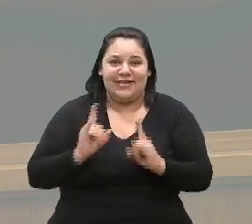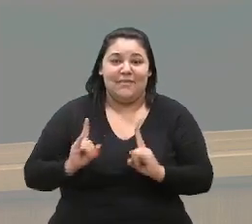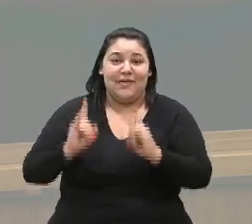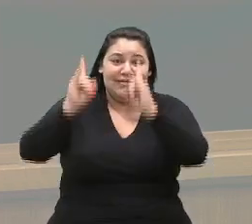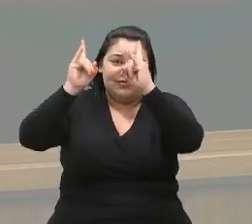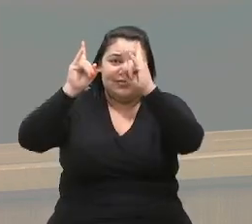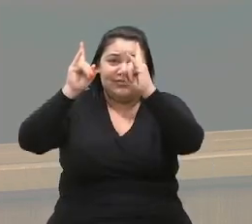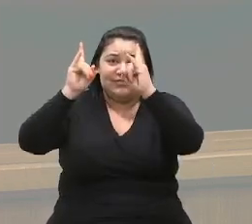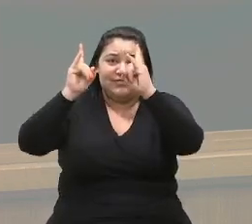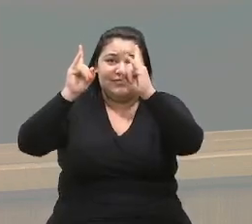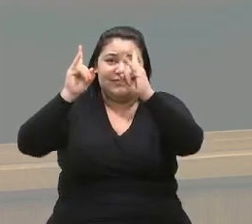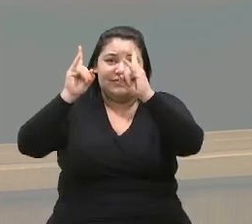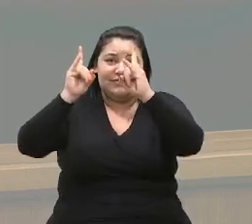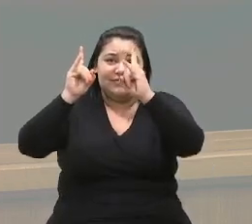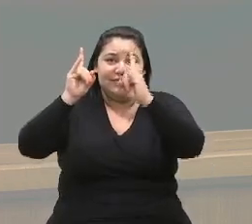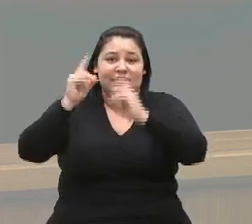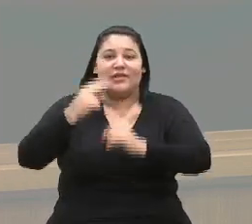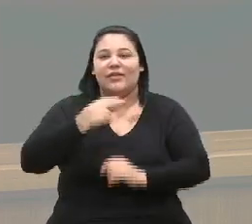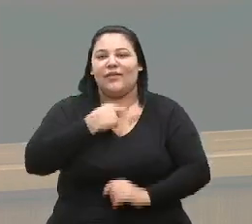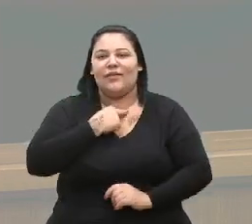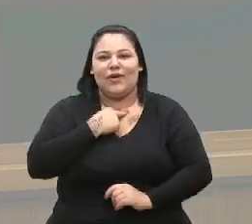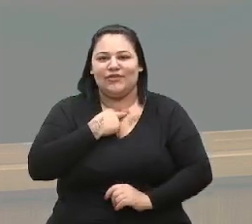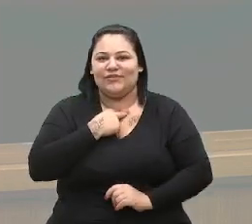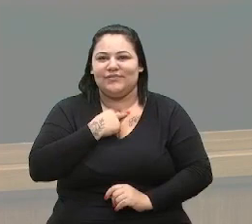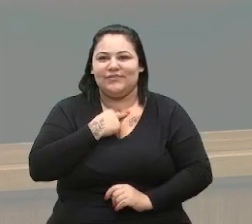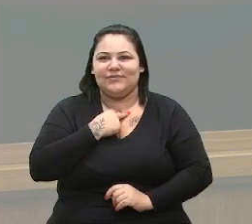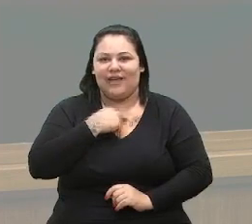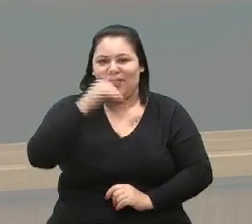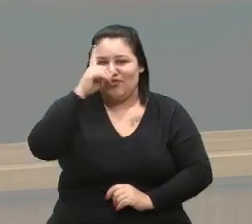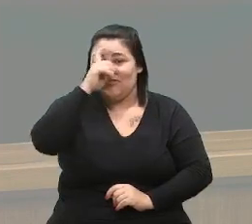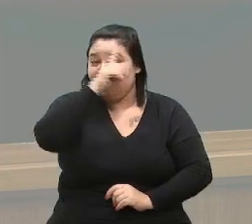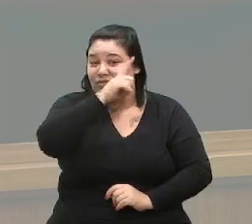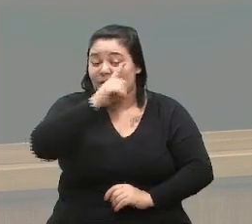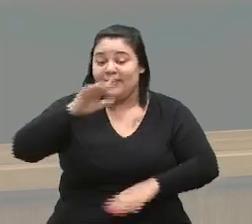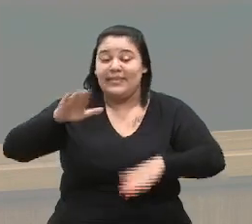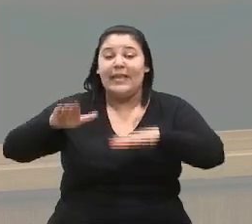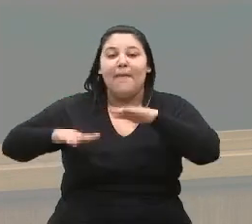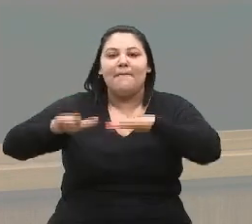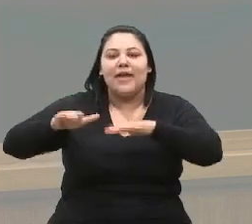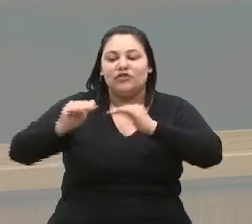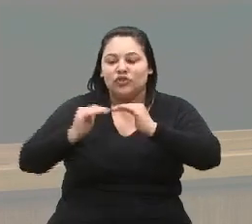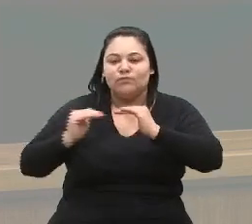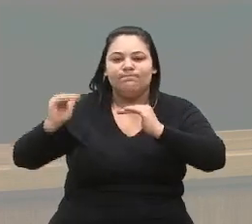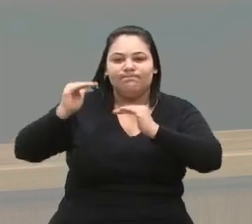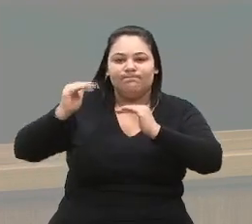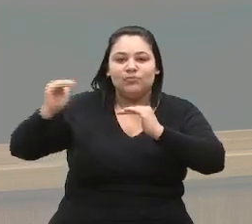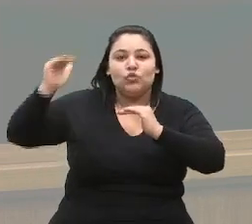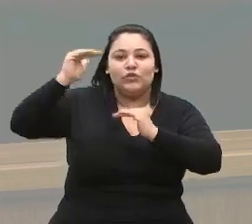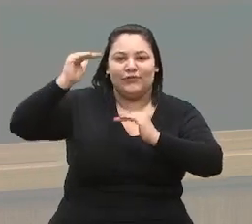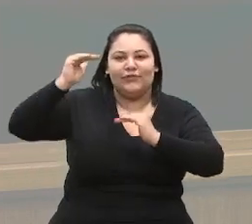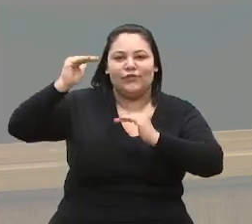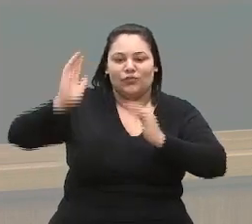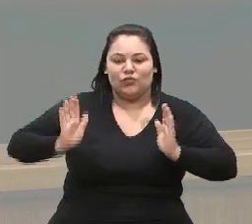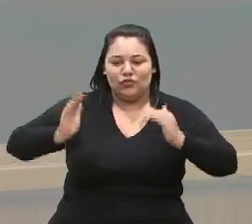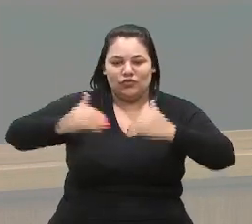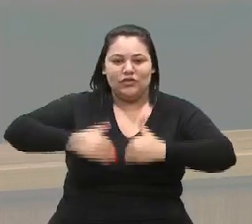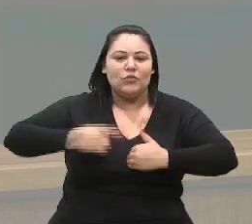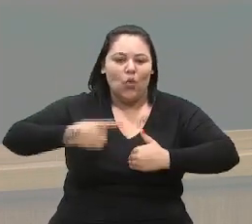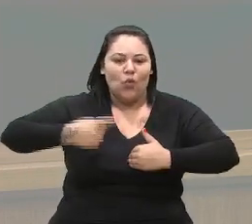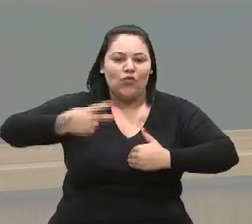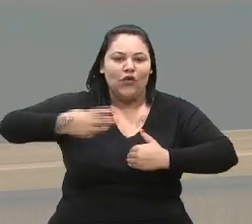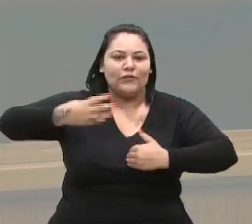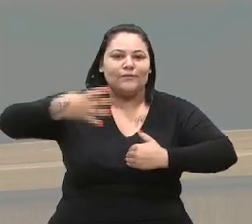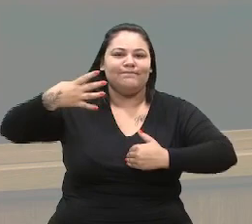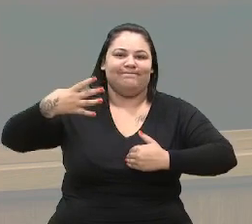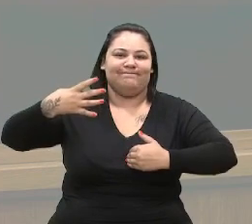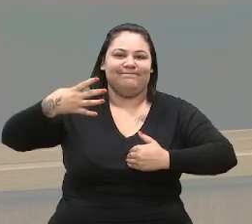apartamentos, não pode, é muito difícil um autista, dependendo o nível, né, morar num apartamento. Essa pessoa